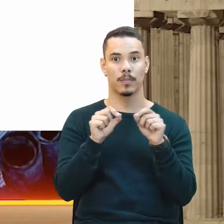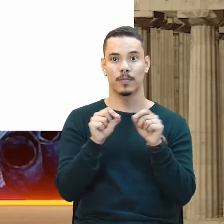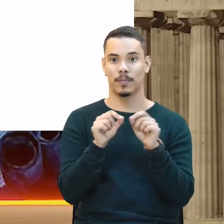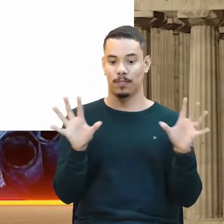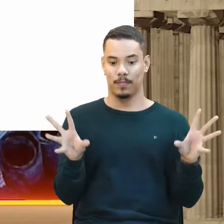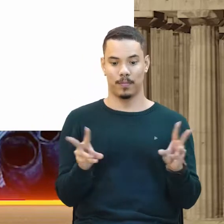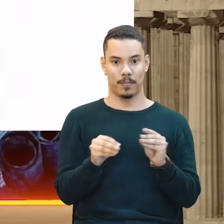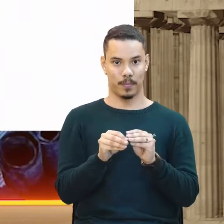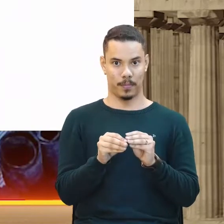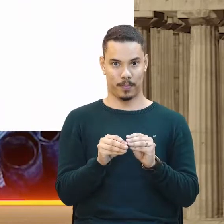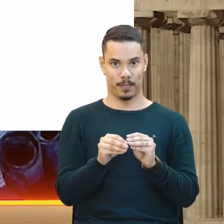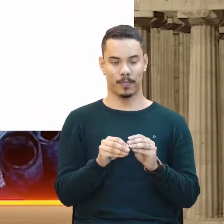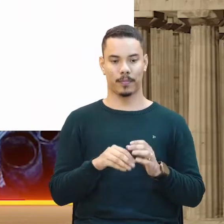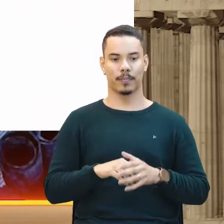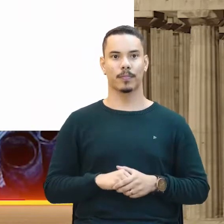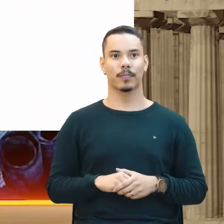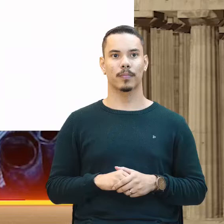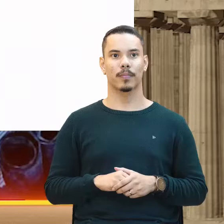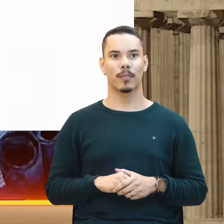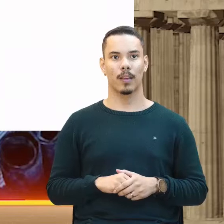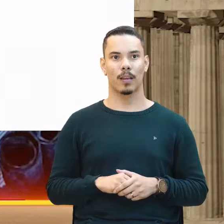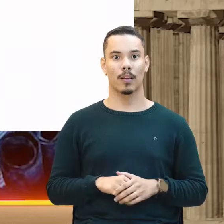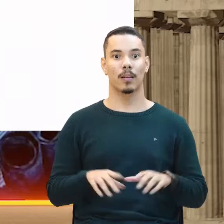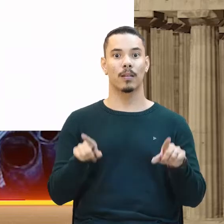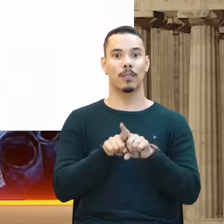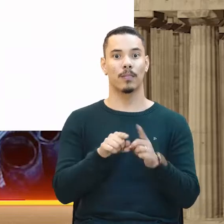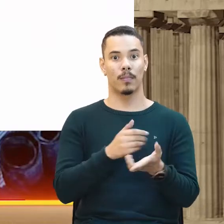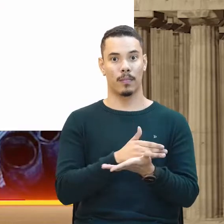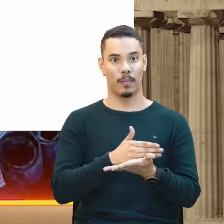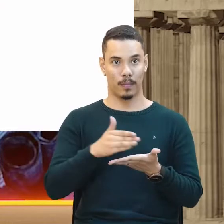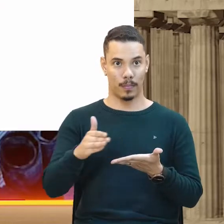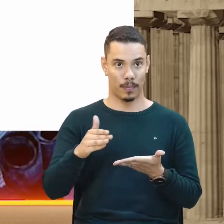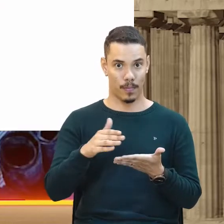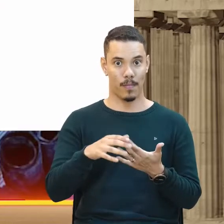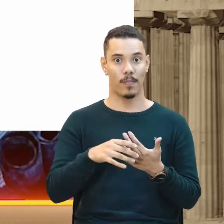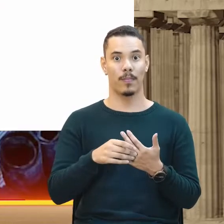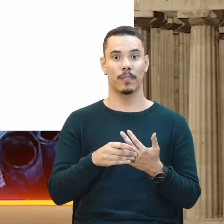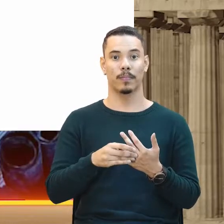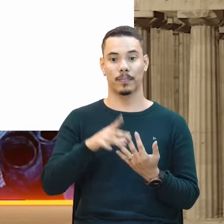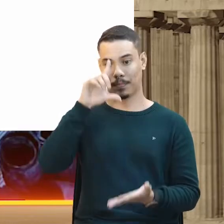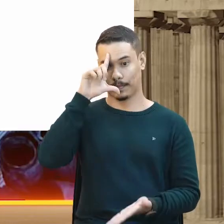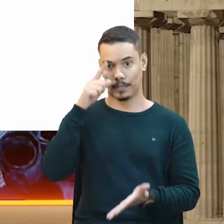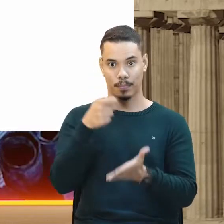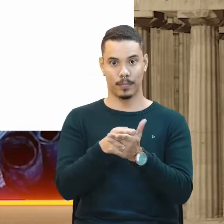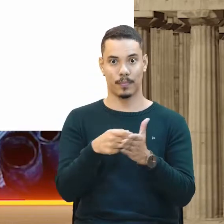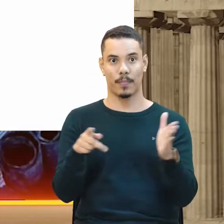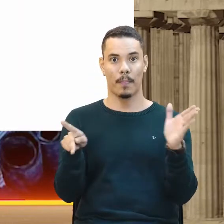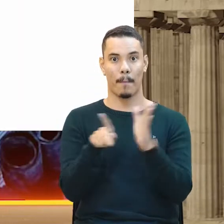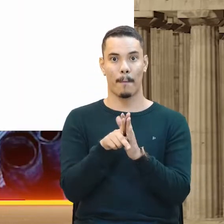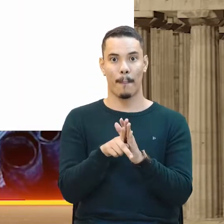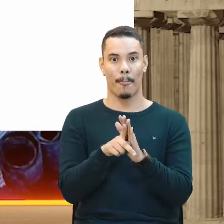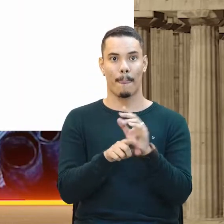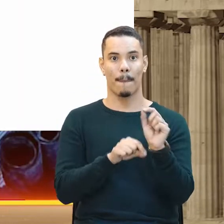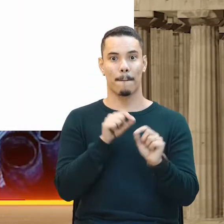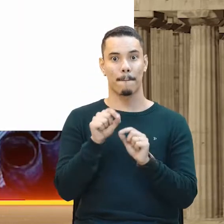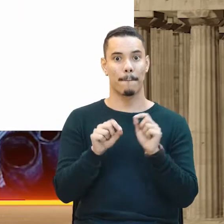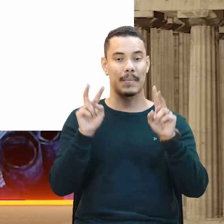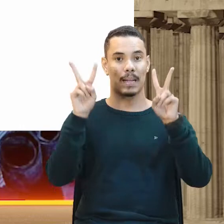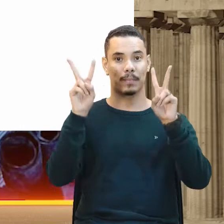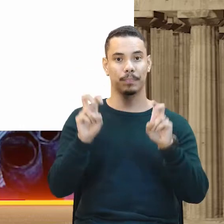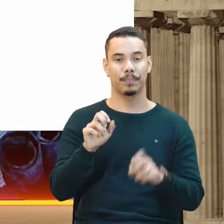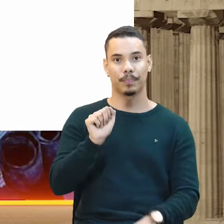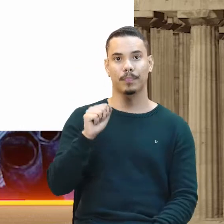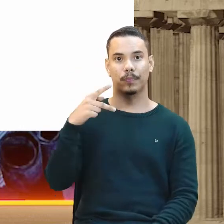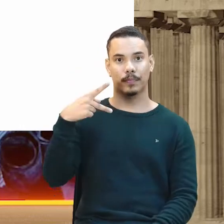a patrística, a época inicial dela foi determinada pela essa questão